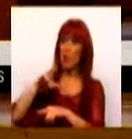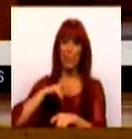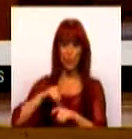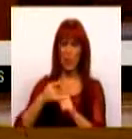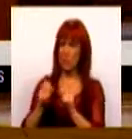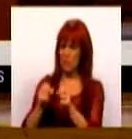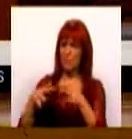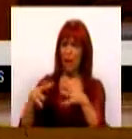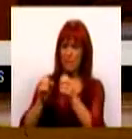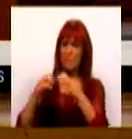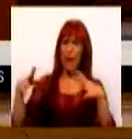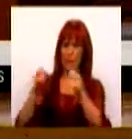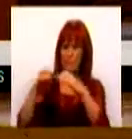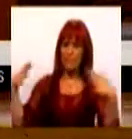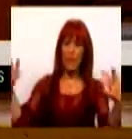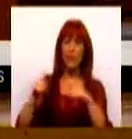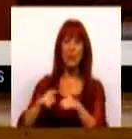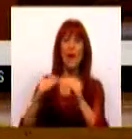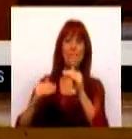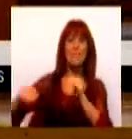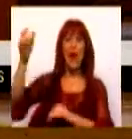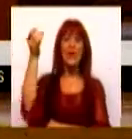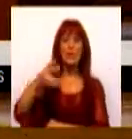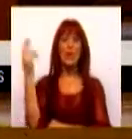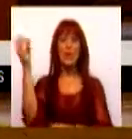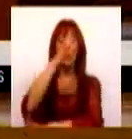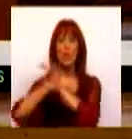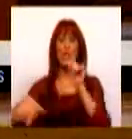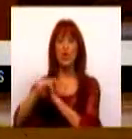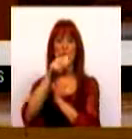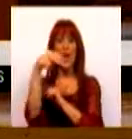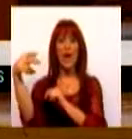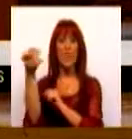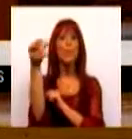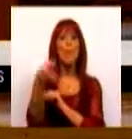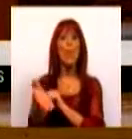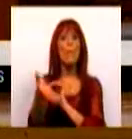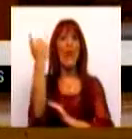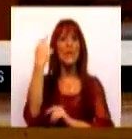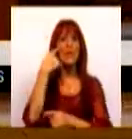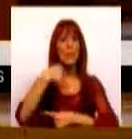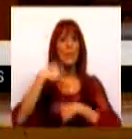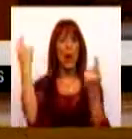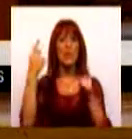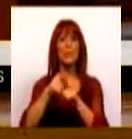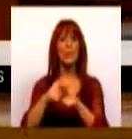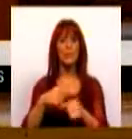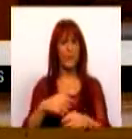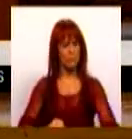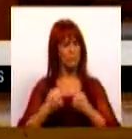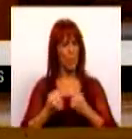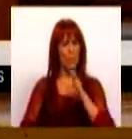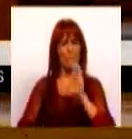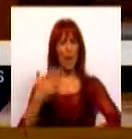crescem consecutivamente acima da União Europeia e da Zona Euro, demonstrando outro fogo